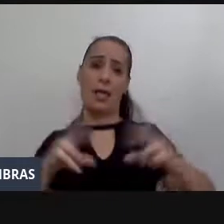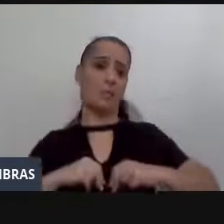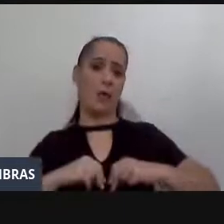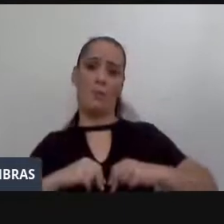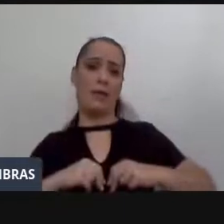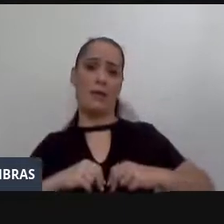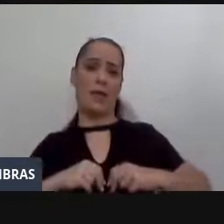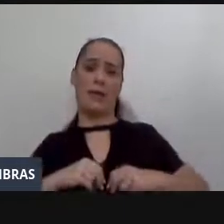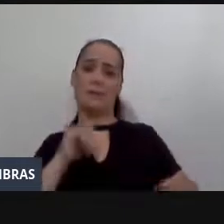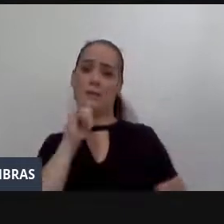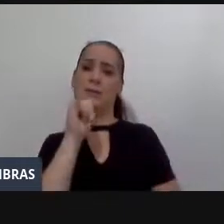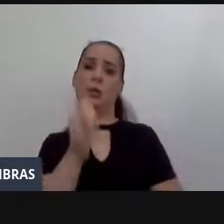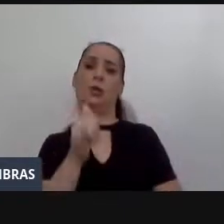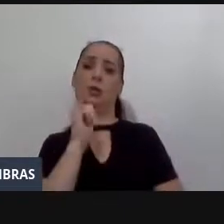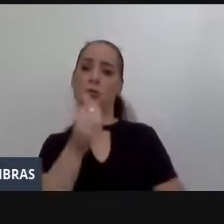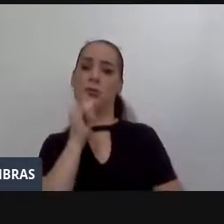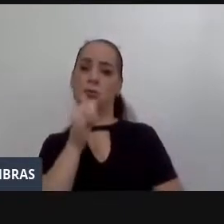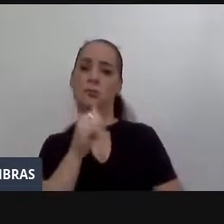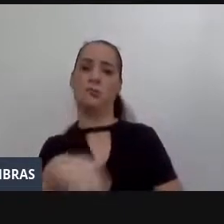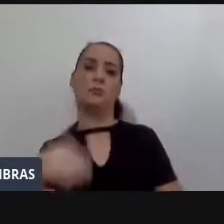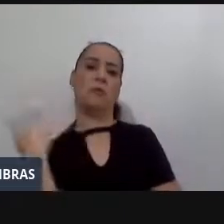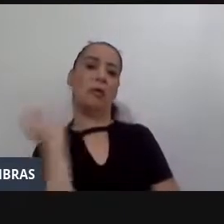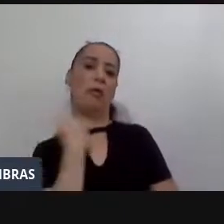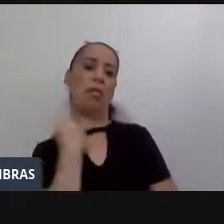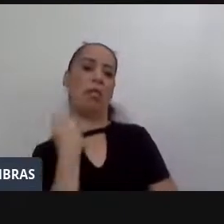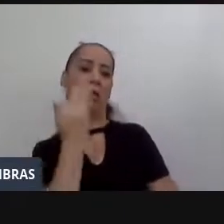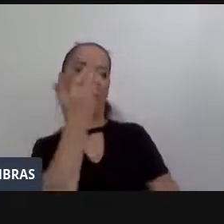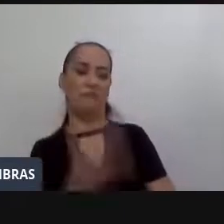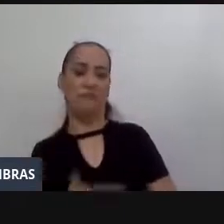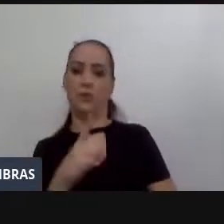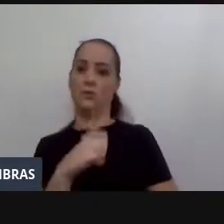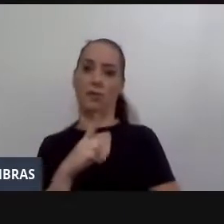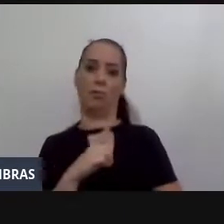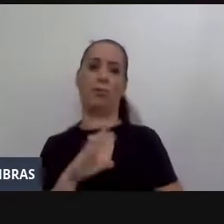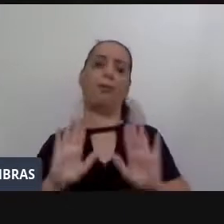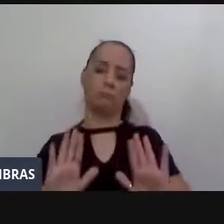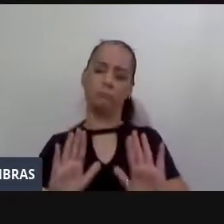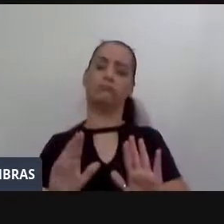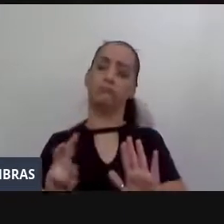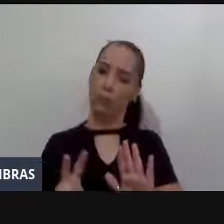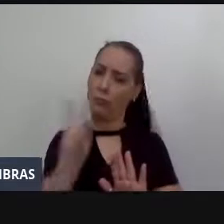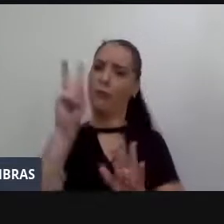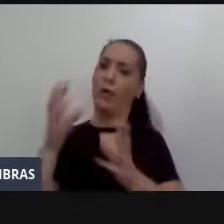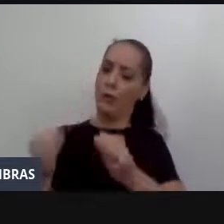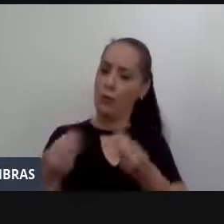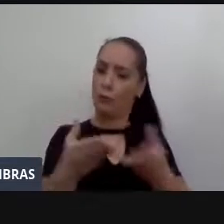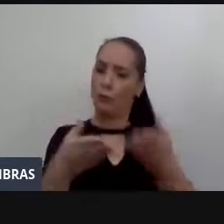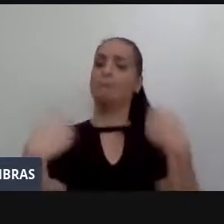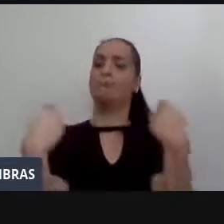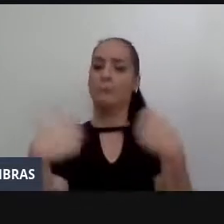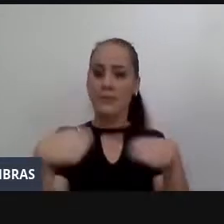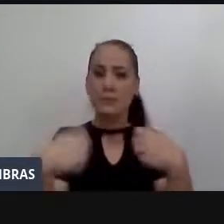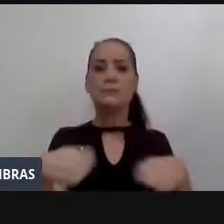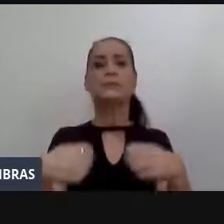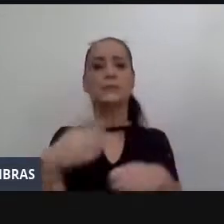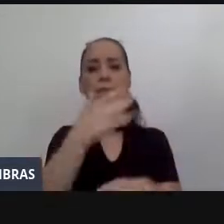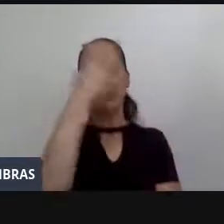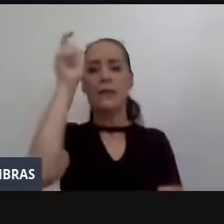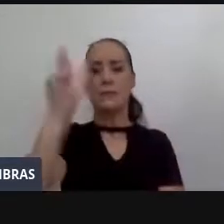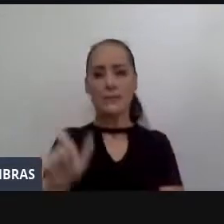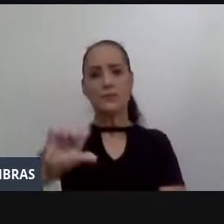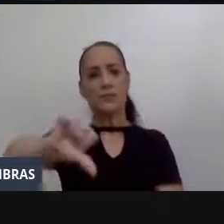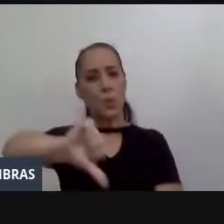está dirigindo a você, Mohamed, porque ela diz que temos que valorizar, de fato, eles são resilientes mesmo,